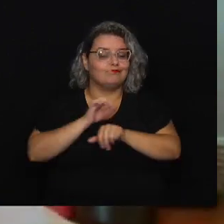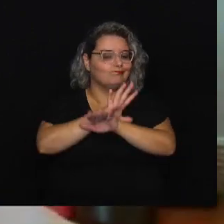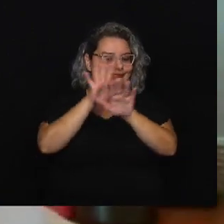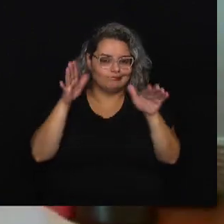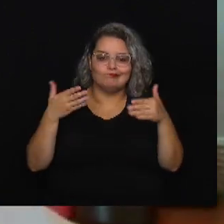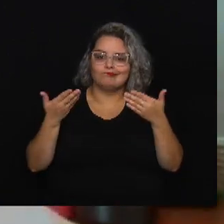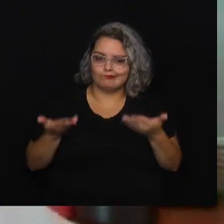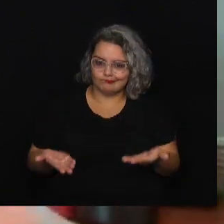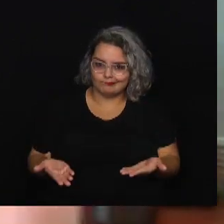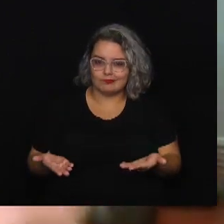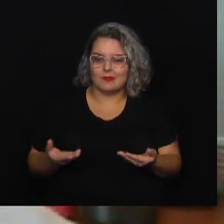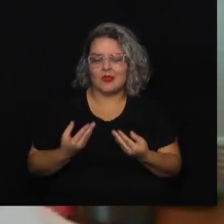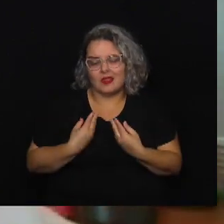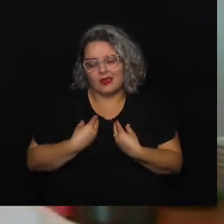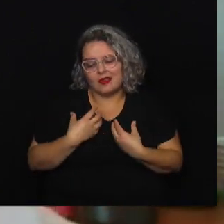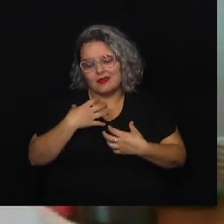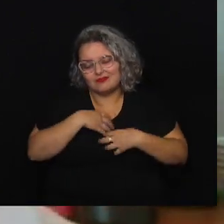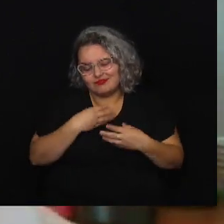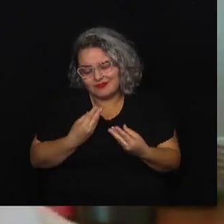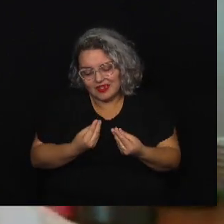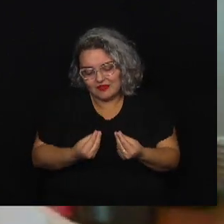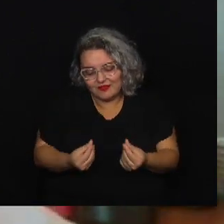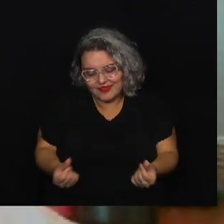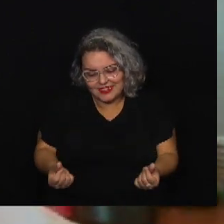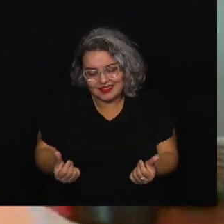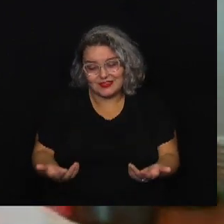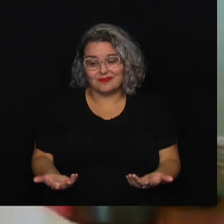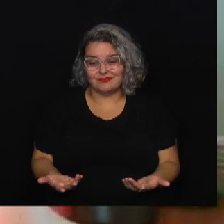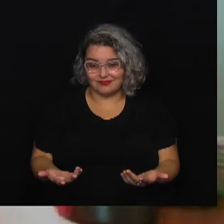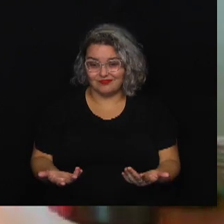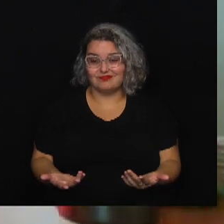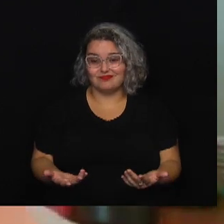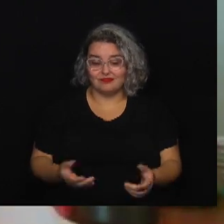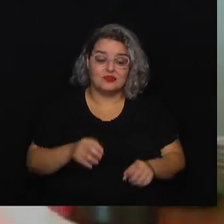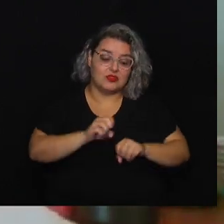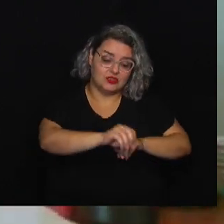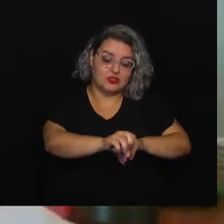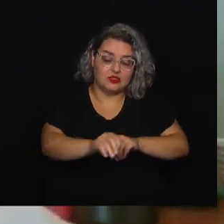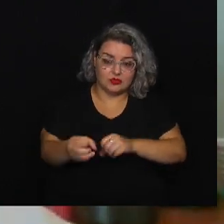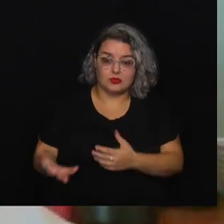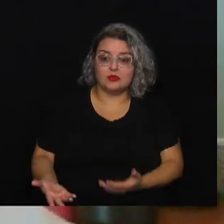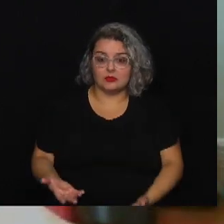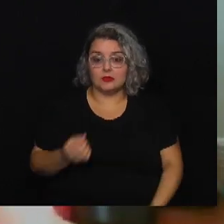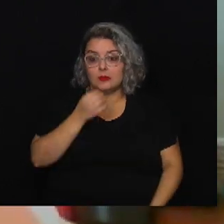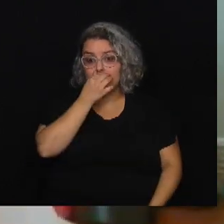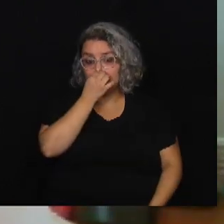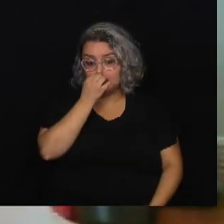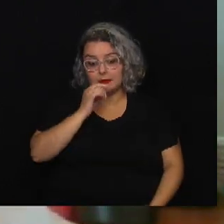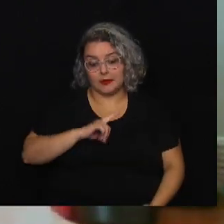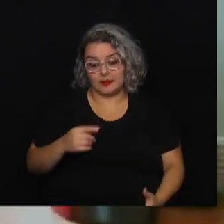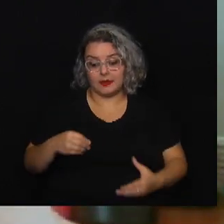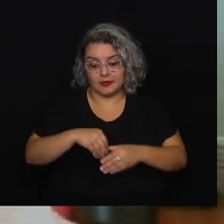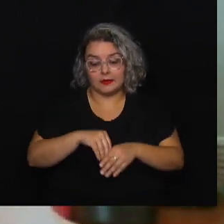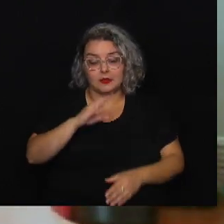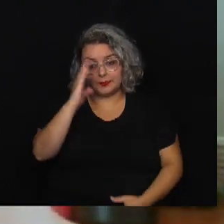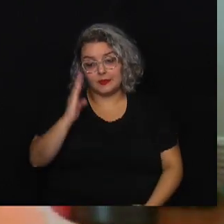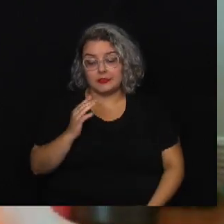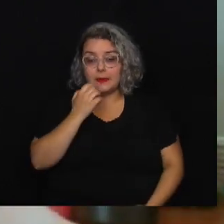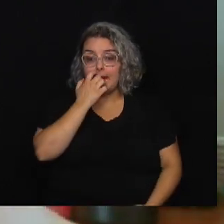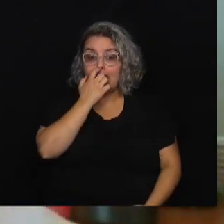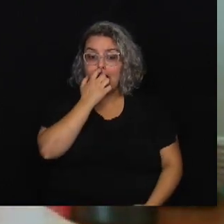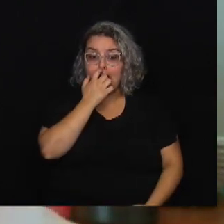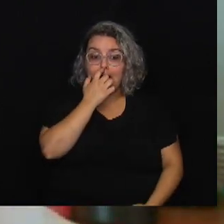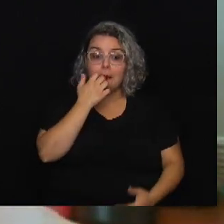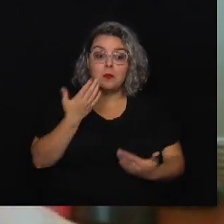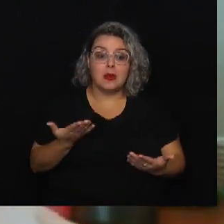a fragilidade do sistema de educação que a gente conta aqui no Brasil. Mas a escola,